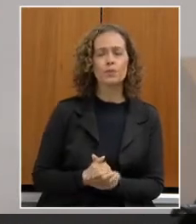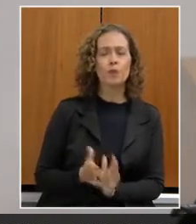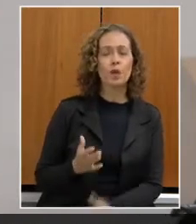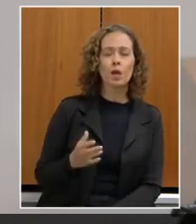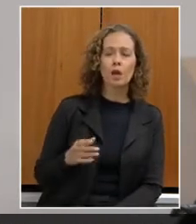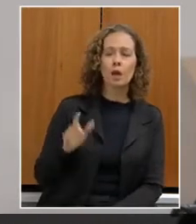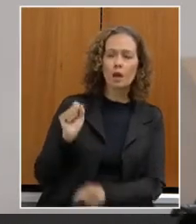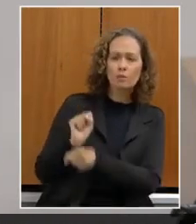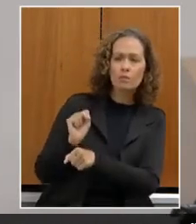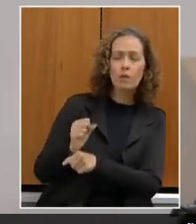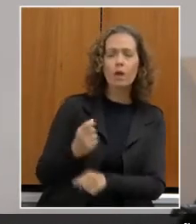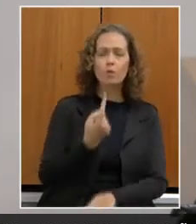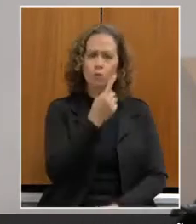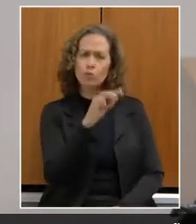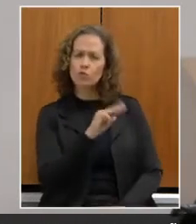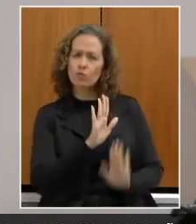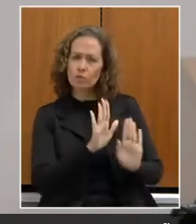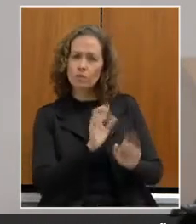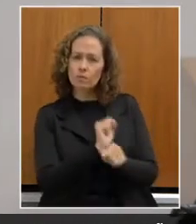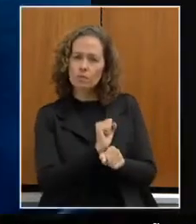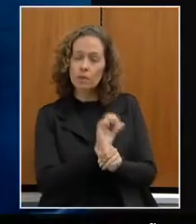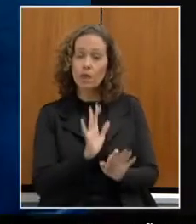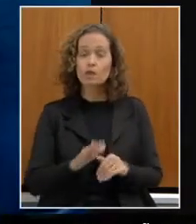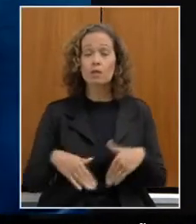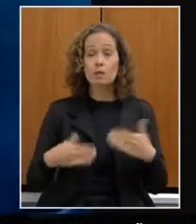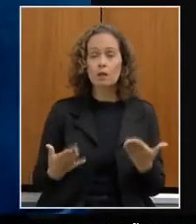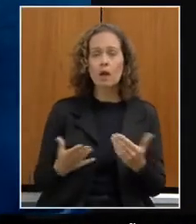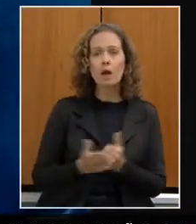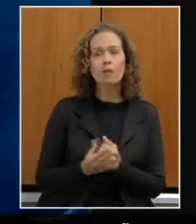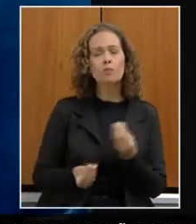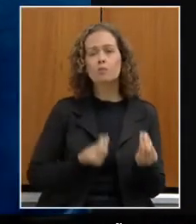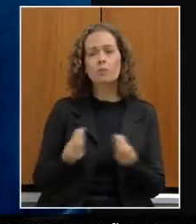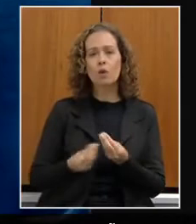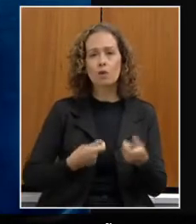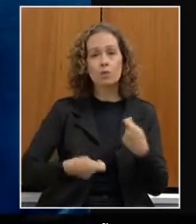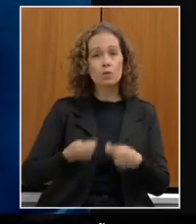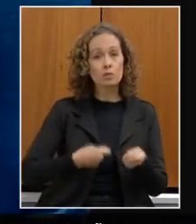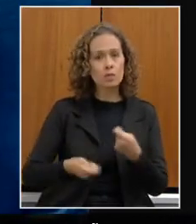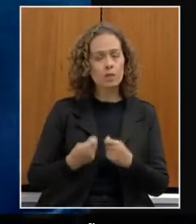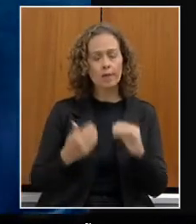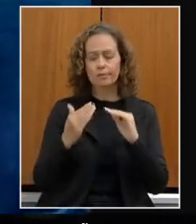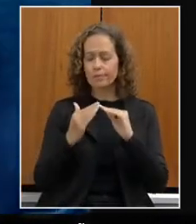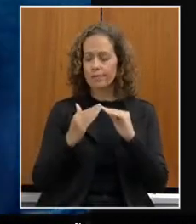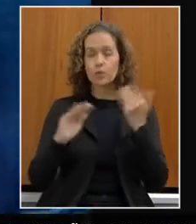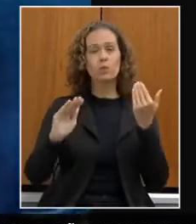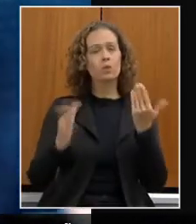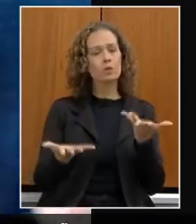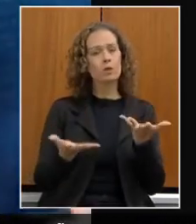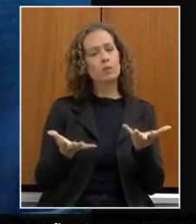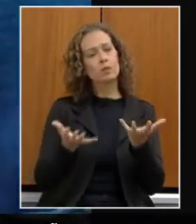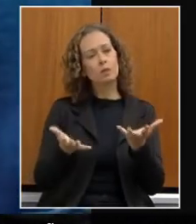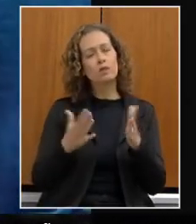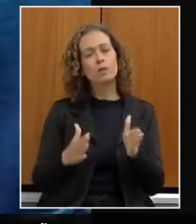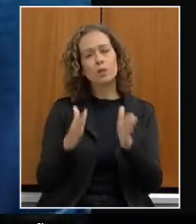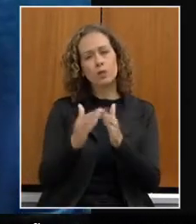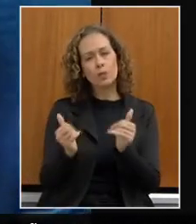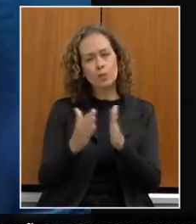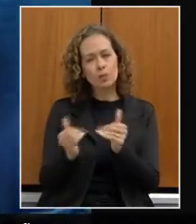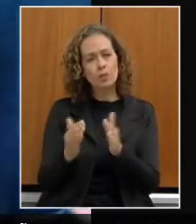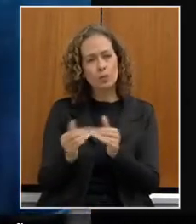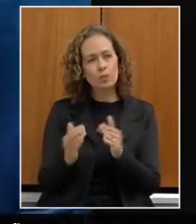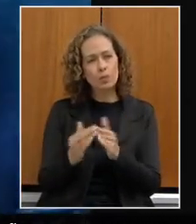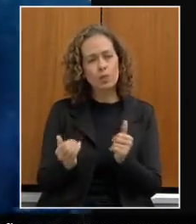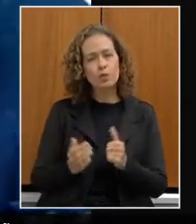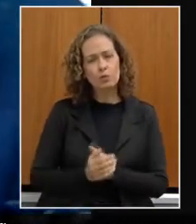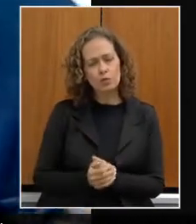para a forma de administrar nós não concordamos e gostaríamos de pedir data vênia com